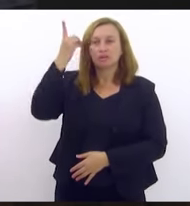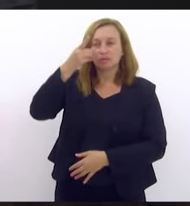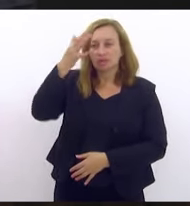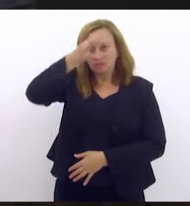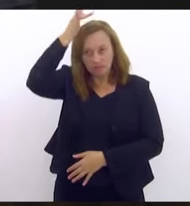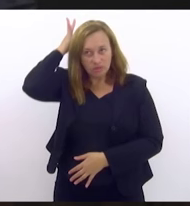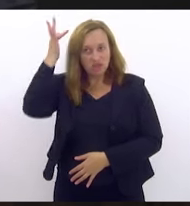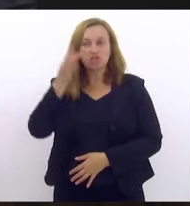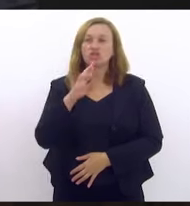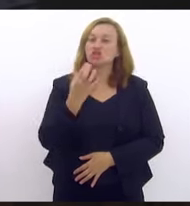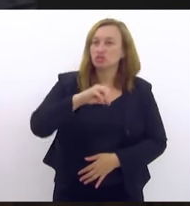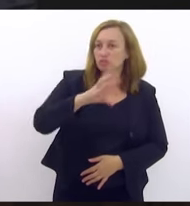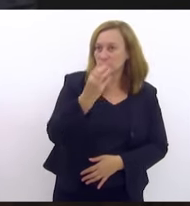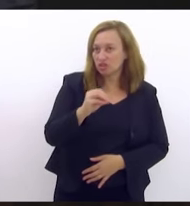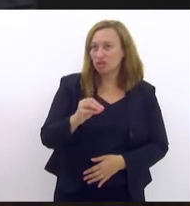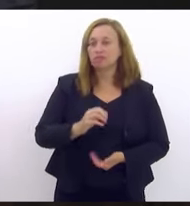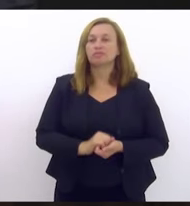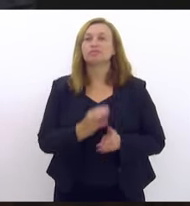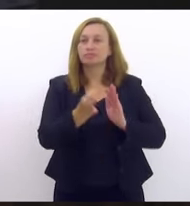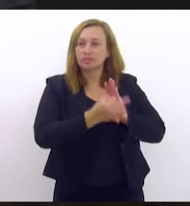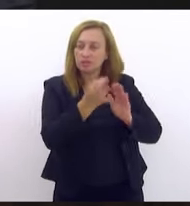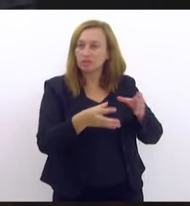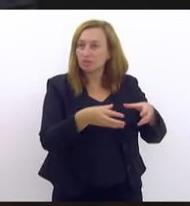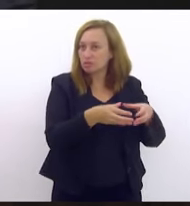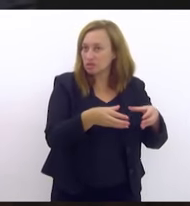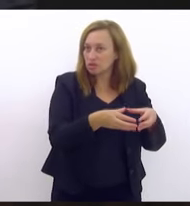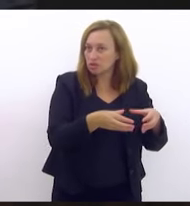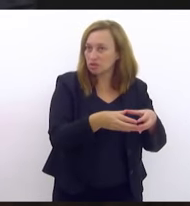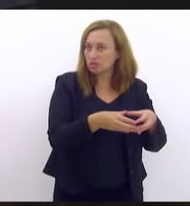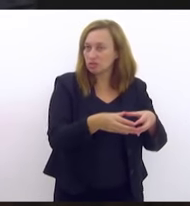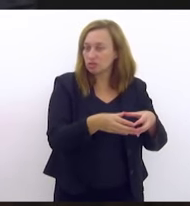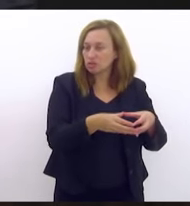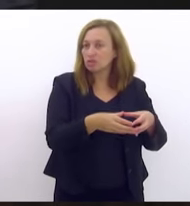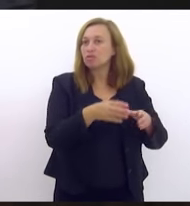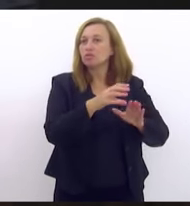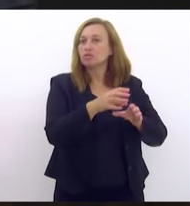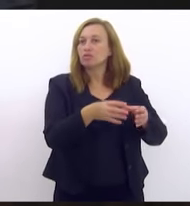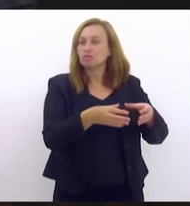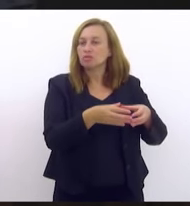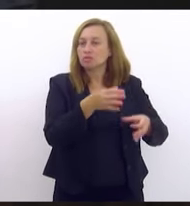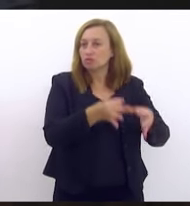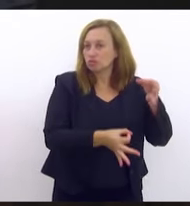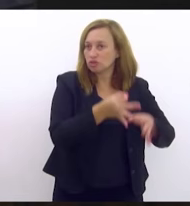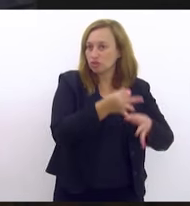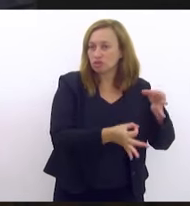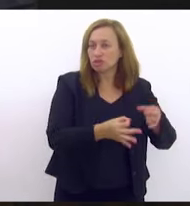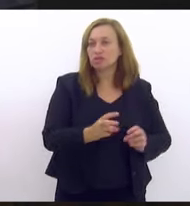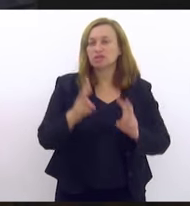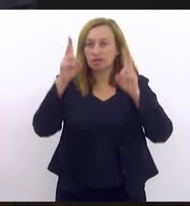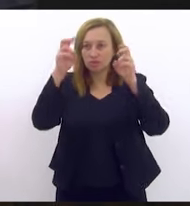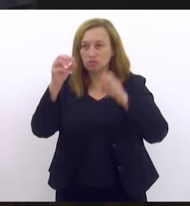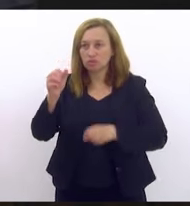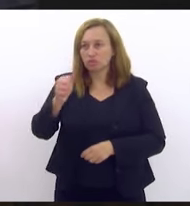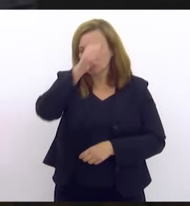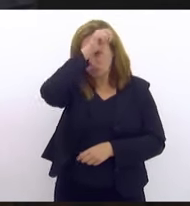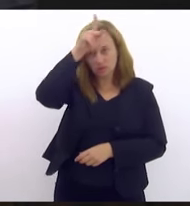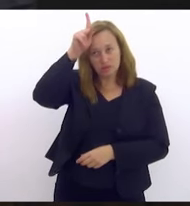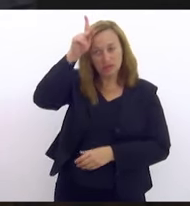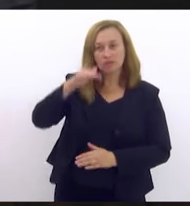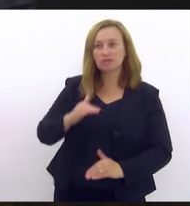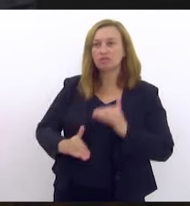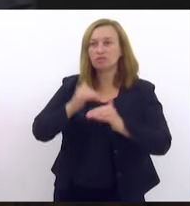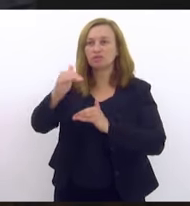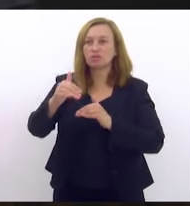Machado. Pendendo de pareceres das comissões de Constituição e Justiça, de Assuntos Municipais e